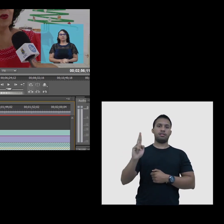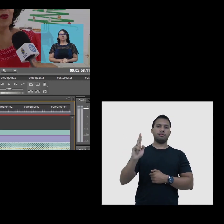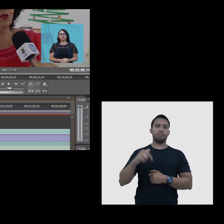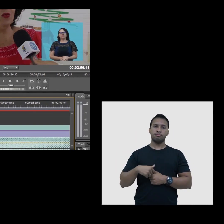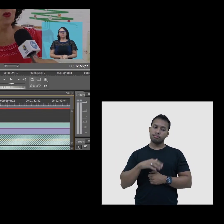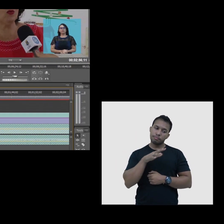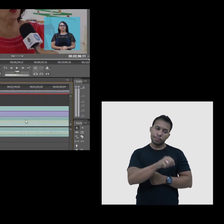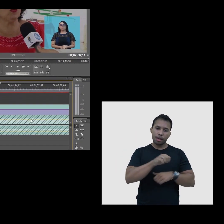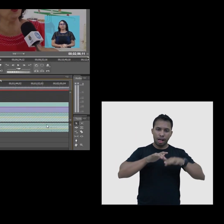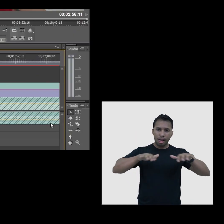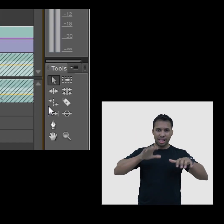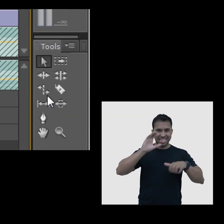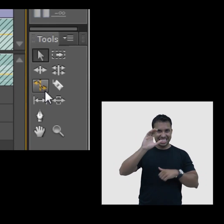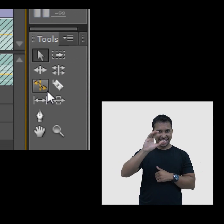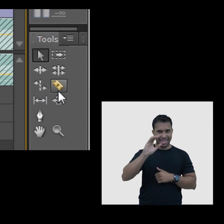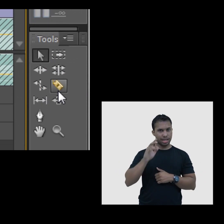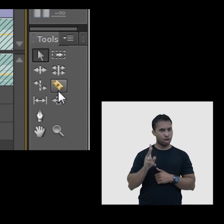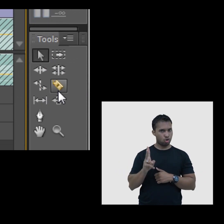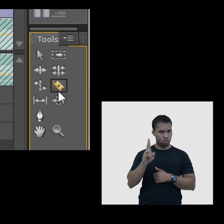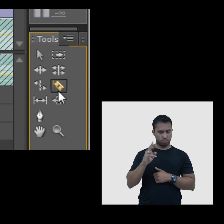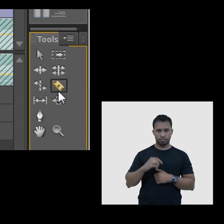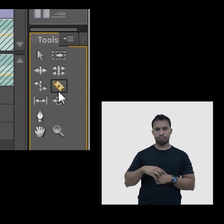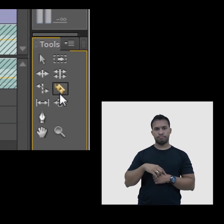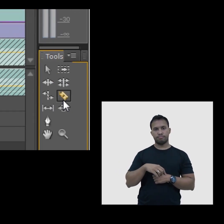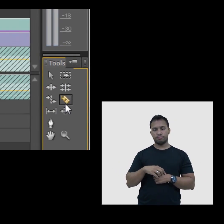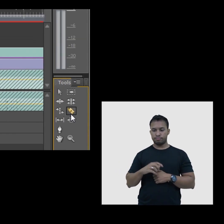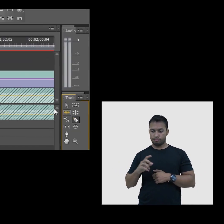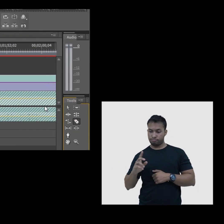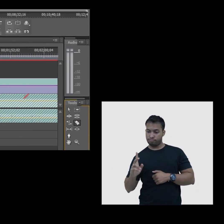intérprete. Peguei a ferramenta de corte